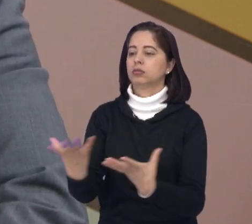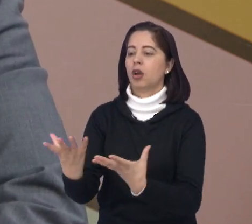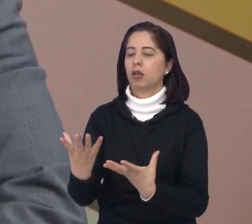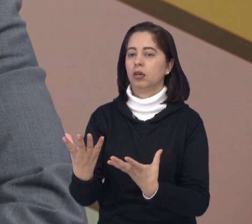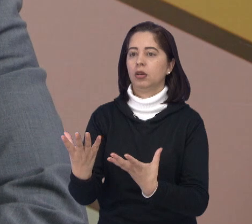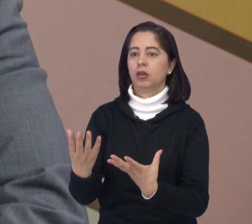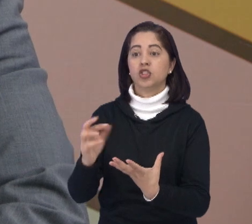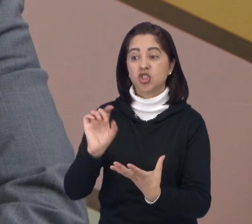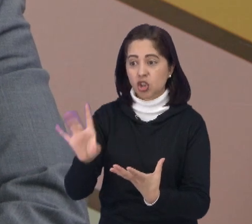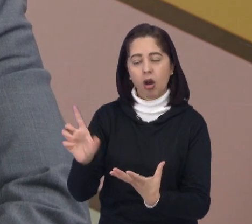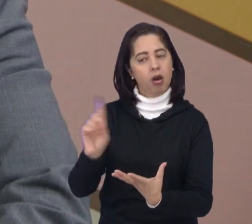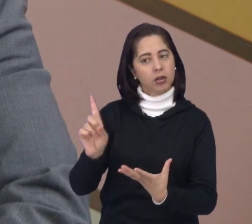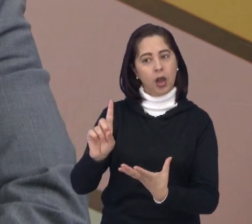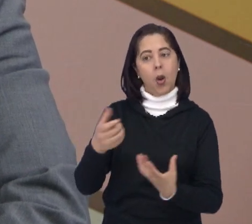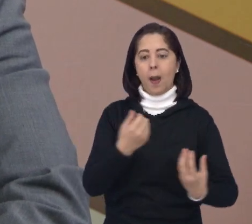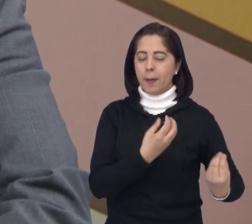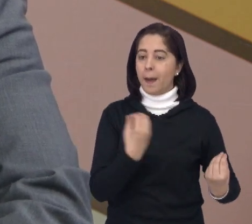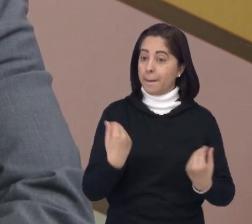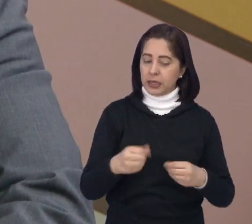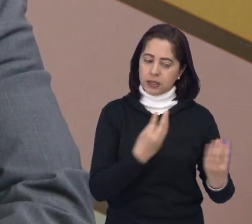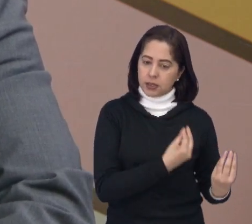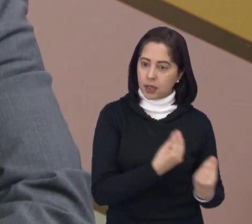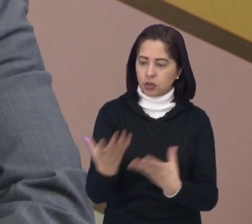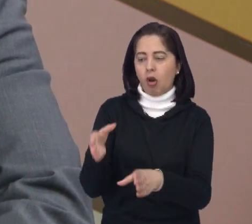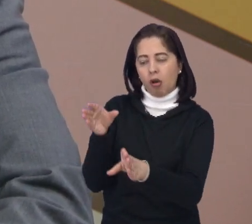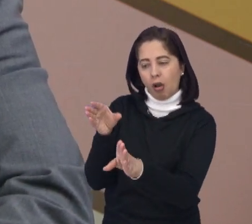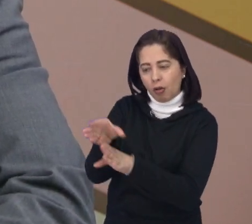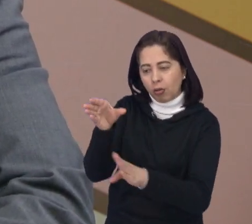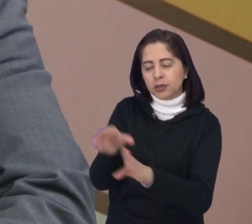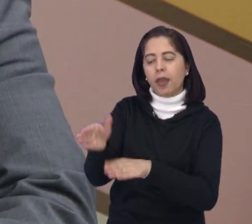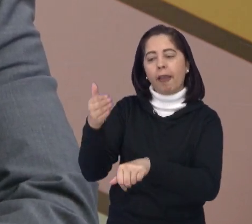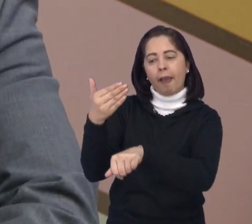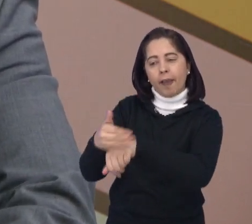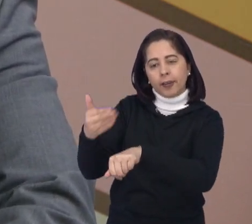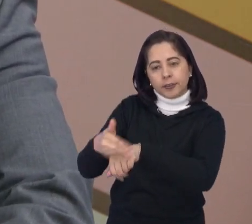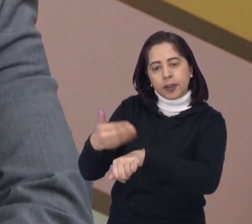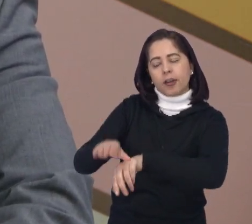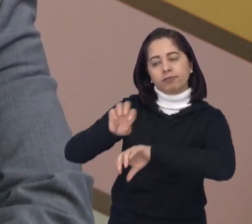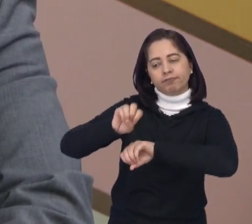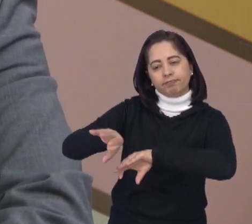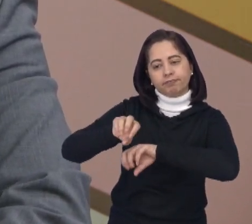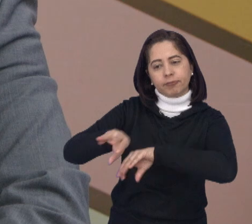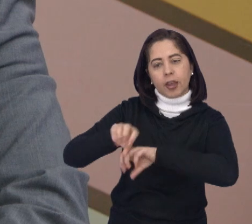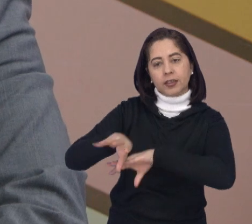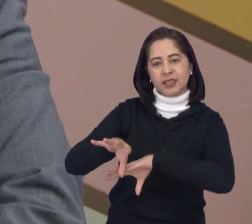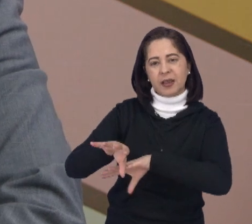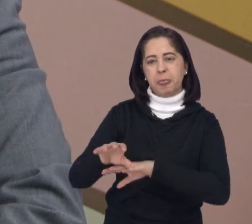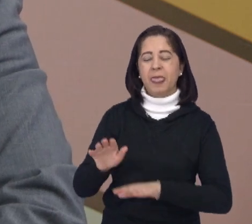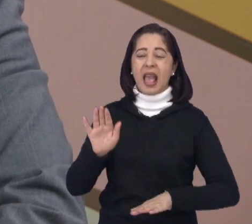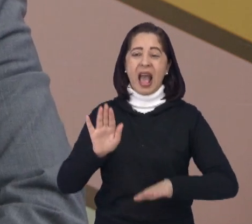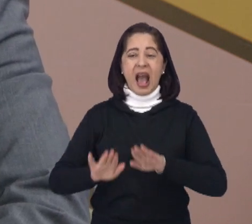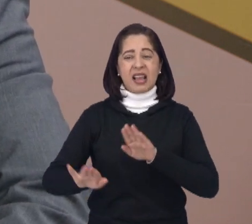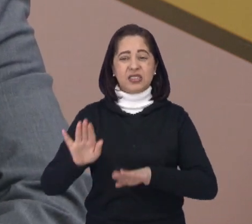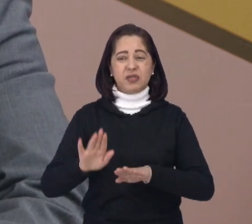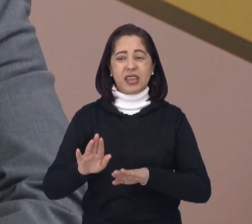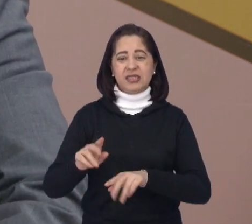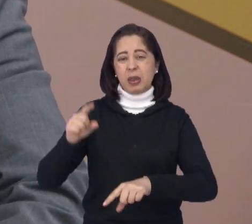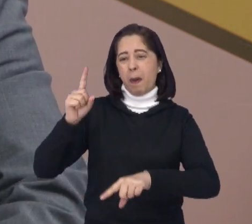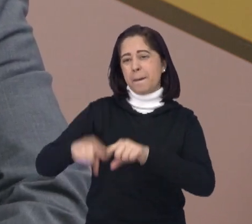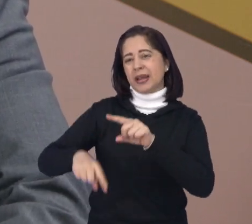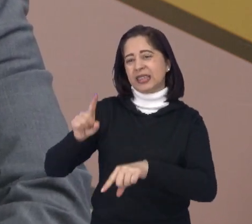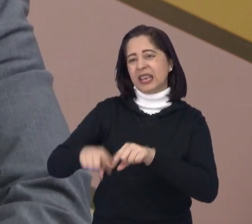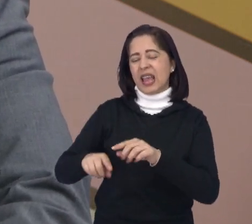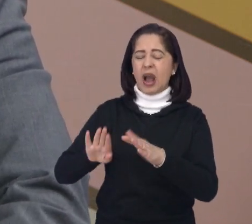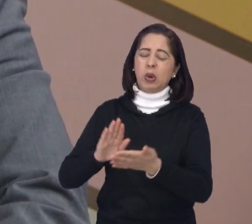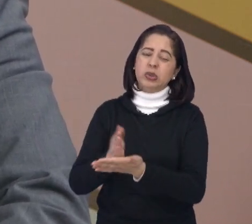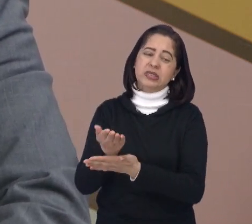que conscientizar. O EPI, alguns EPIs geram algum certo desconforto, às vezes calor, né? Um certo